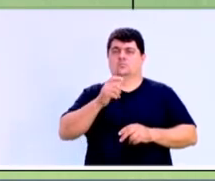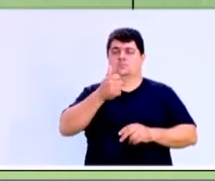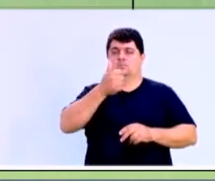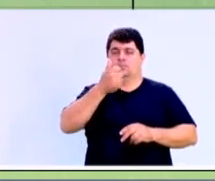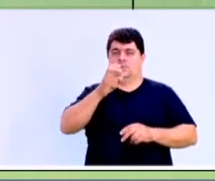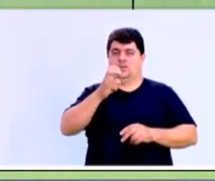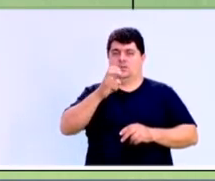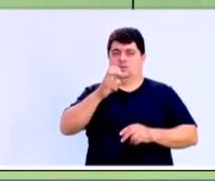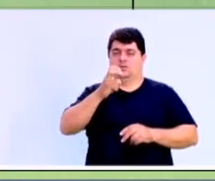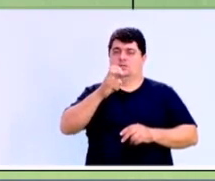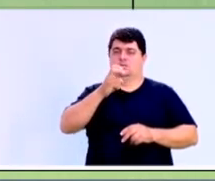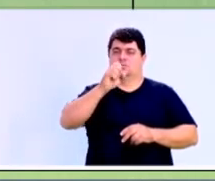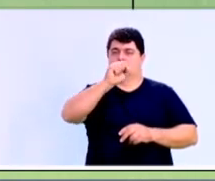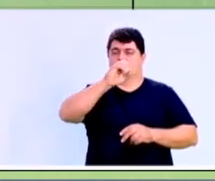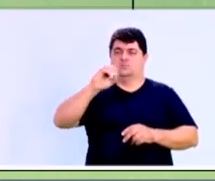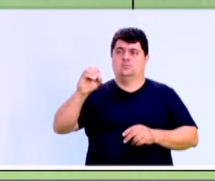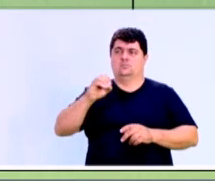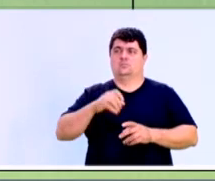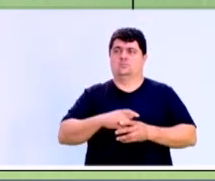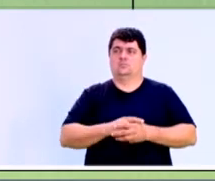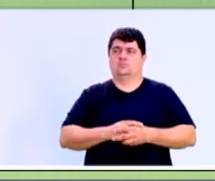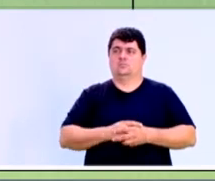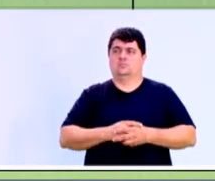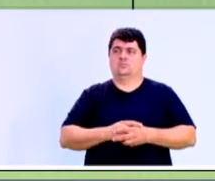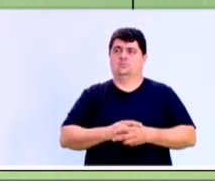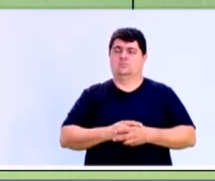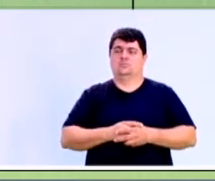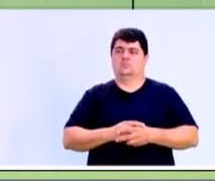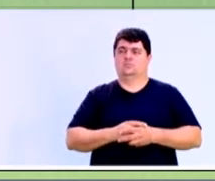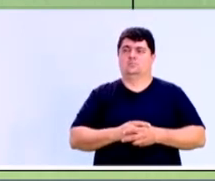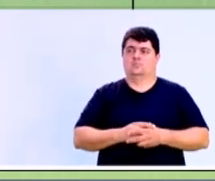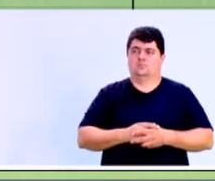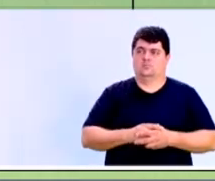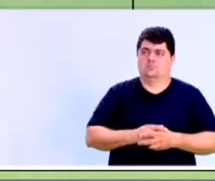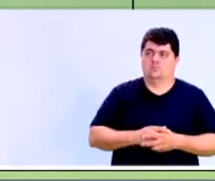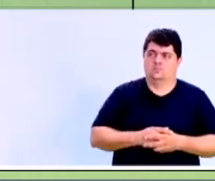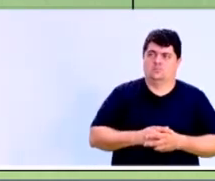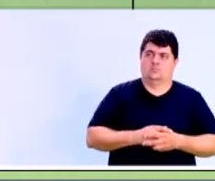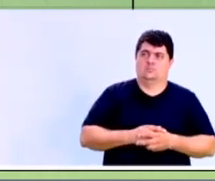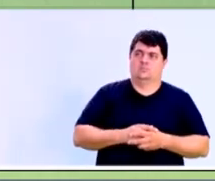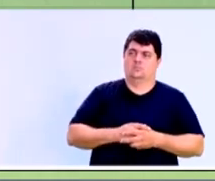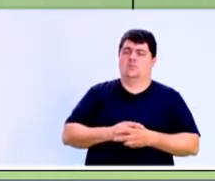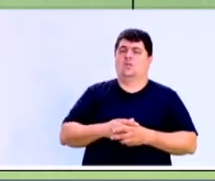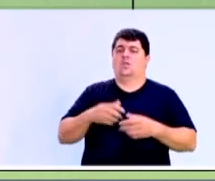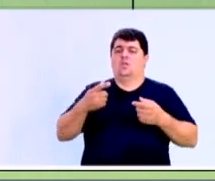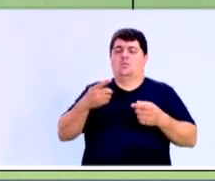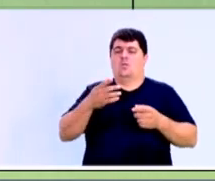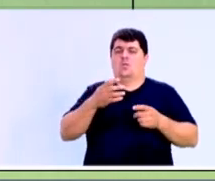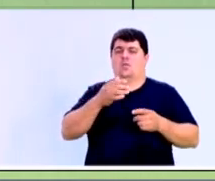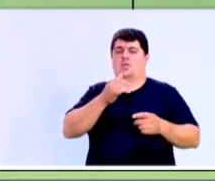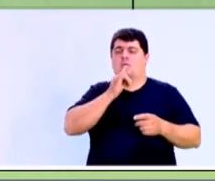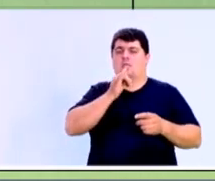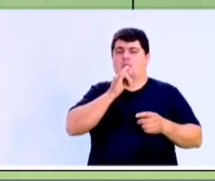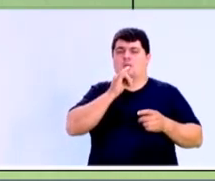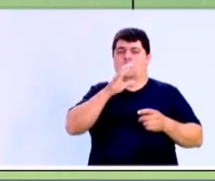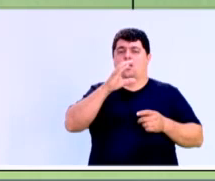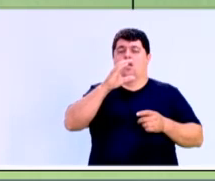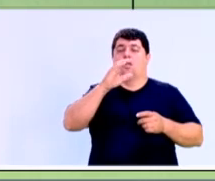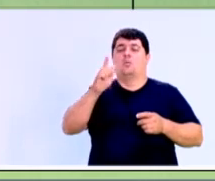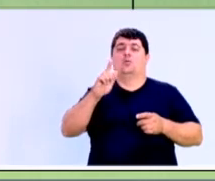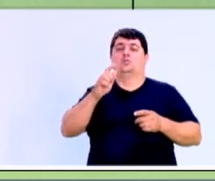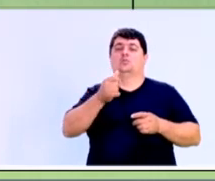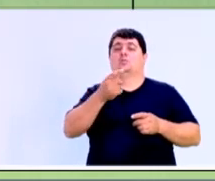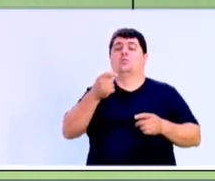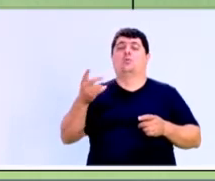15.800. 15.000 e... 800. Então, qual a minha necessidade? Desculpa, qual o capital de giro? Quanto